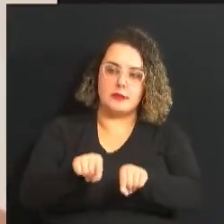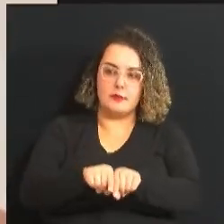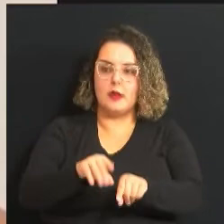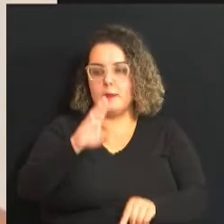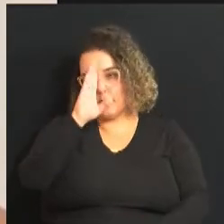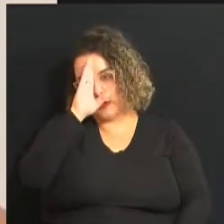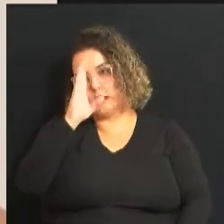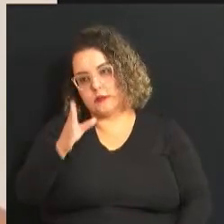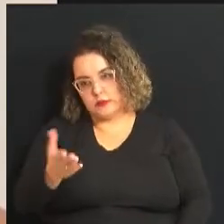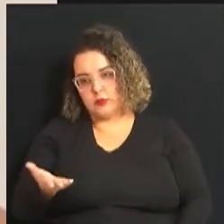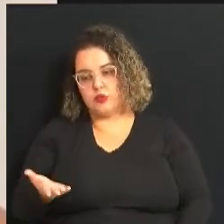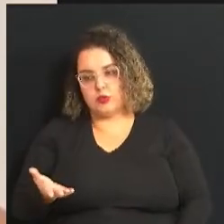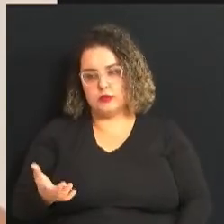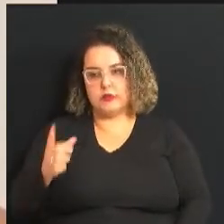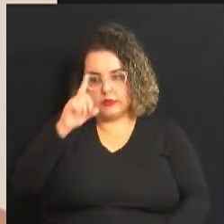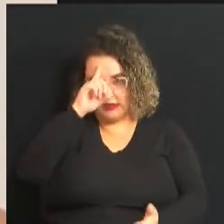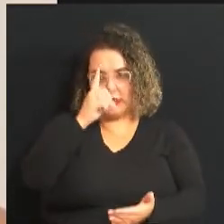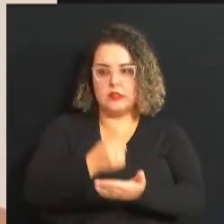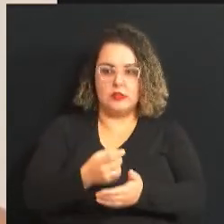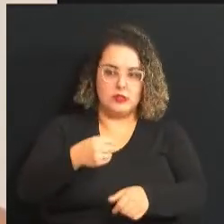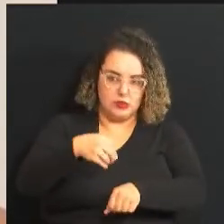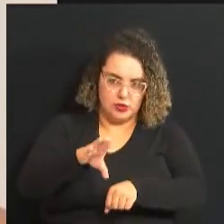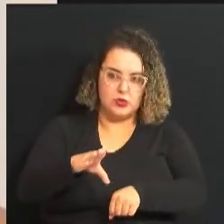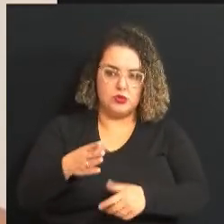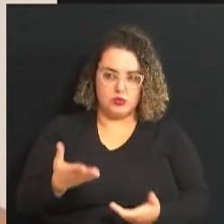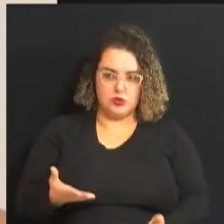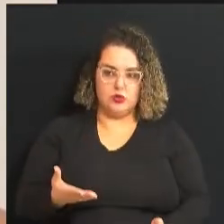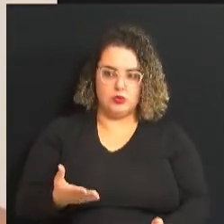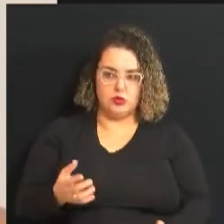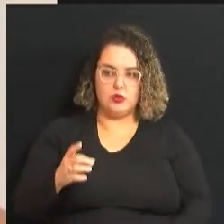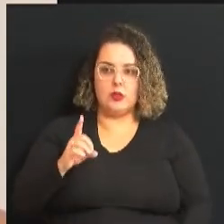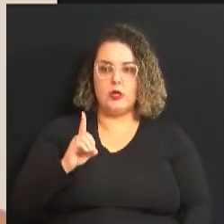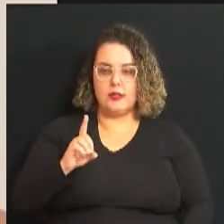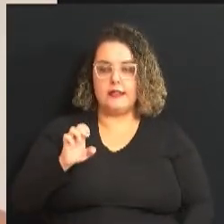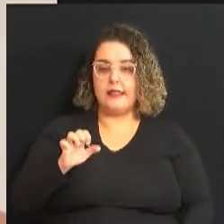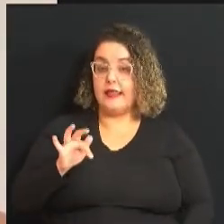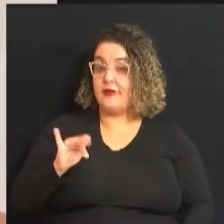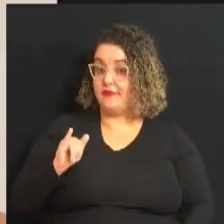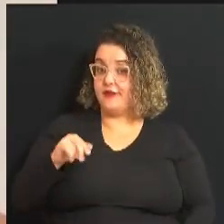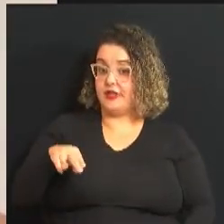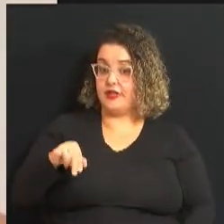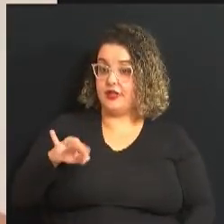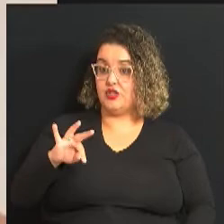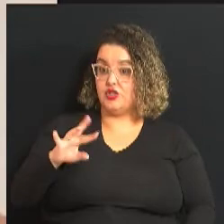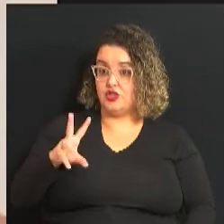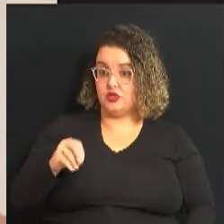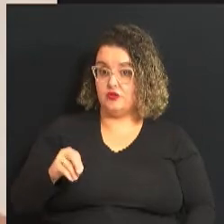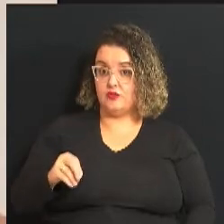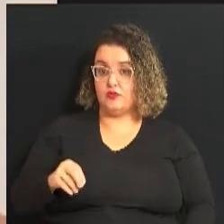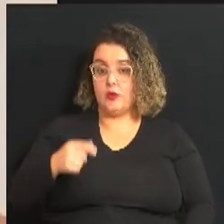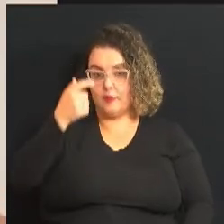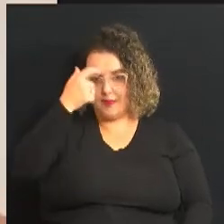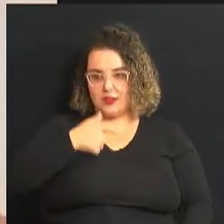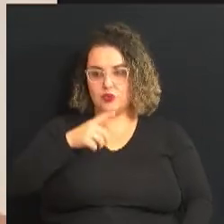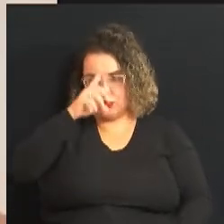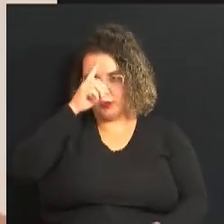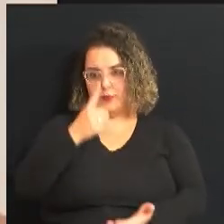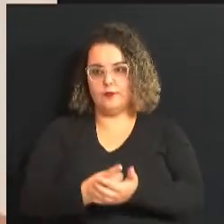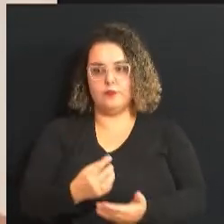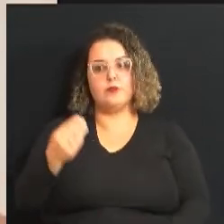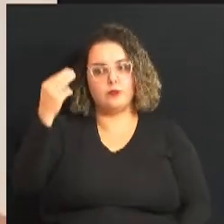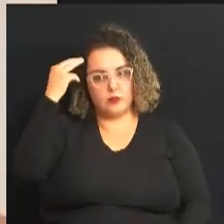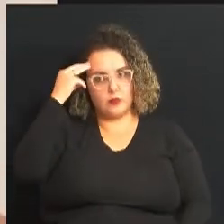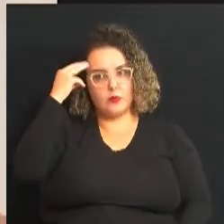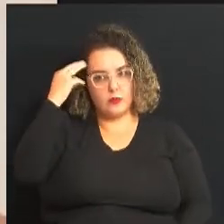gente decide e a gente indica esses métodos chamados definitivos, o casal, a pessoa que está decidindo, ela tem que estar em mente que ela está